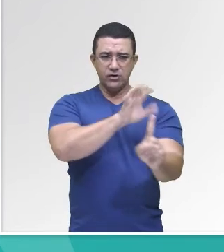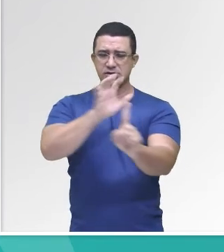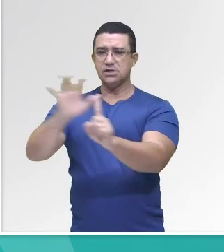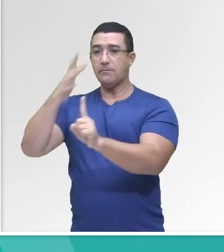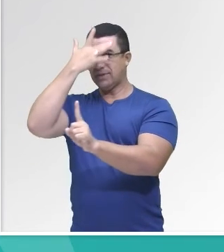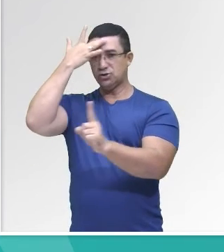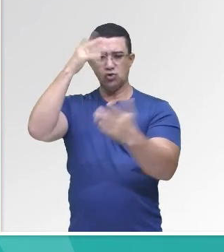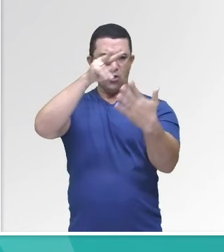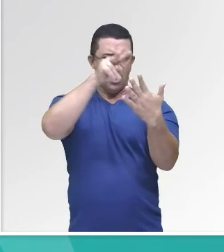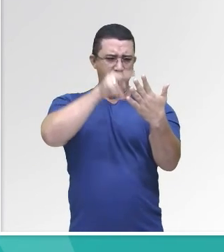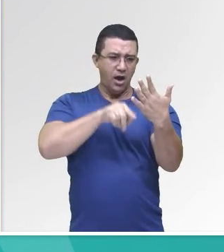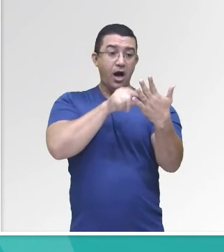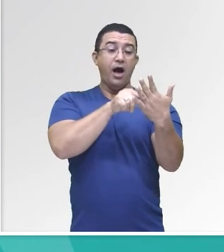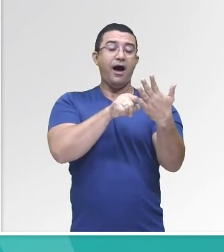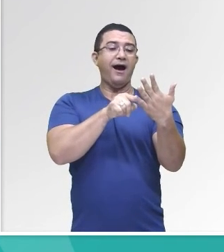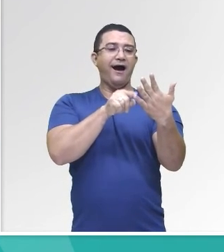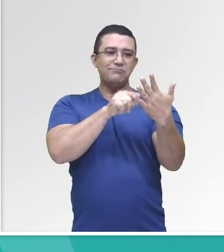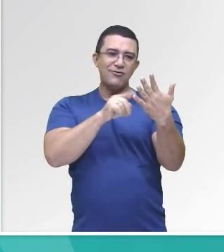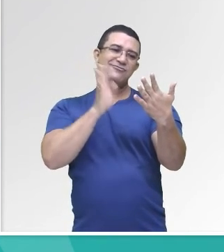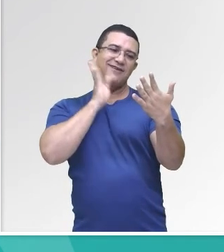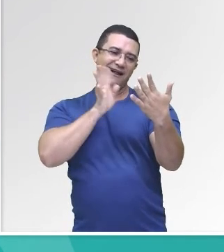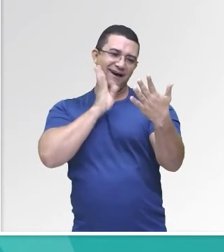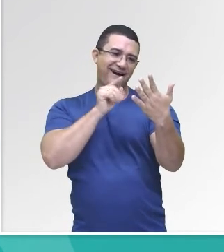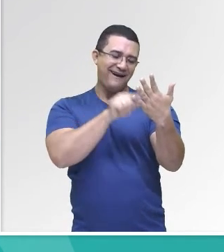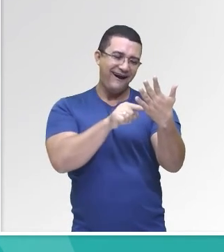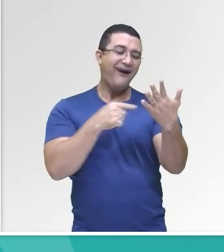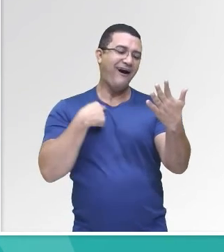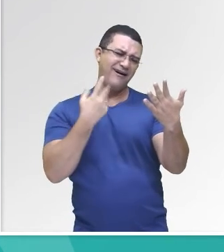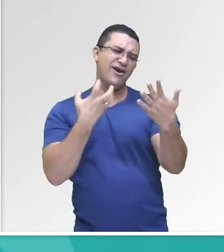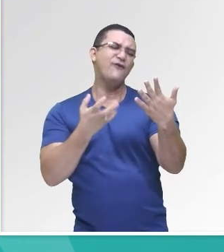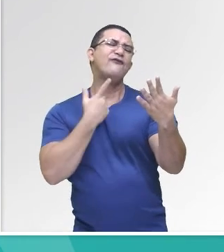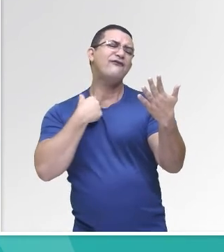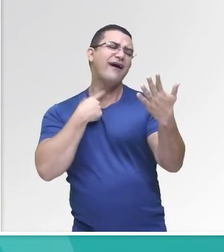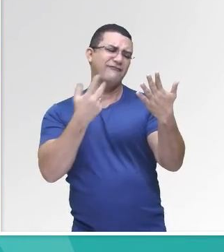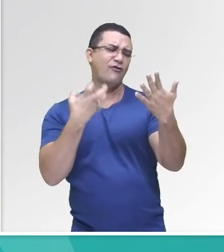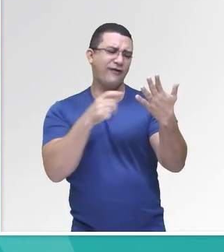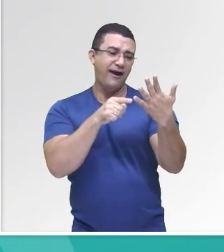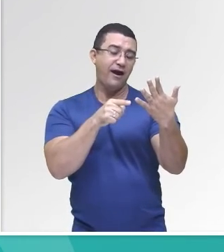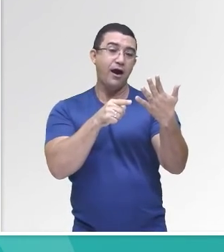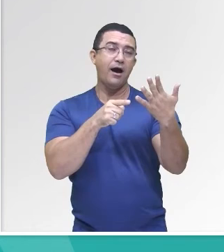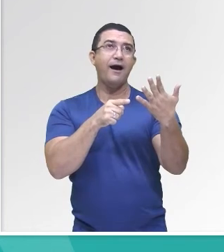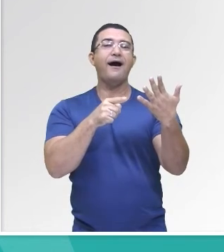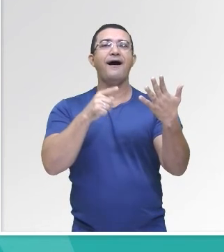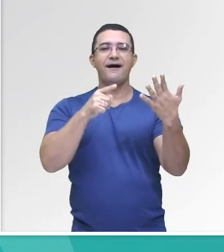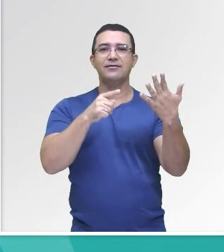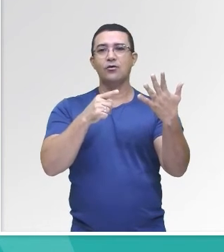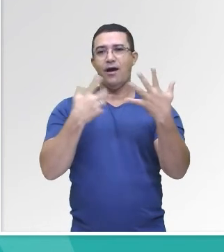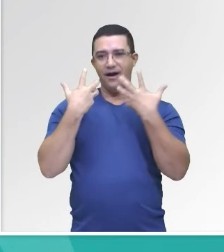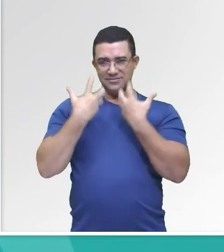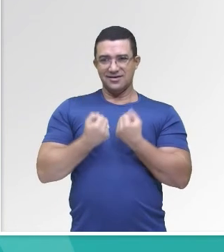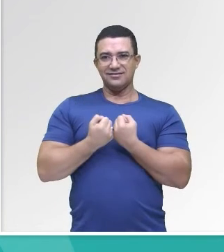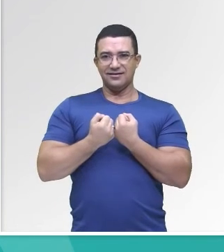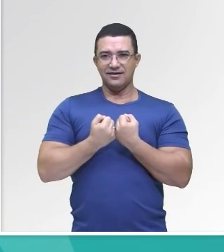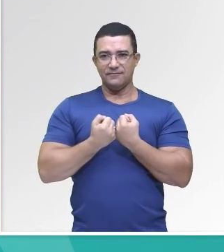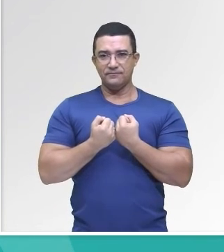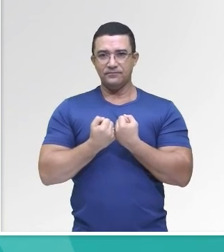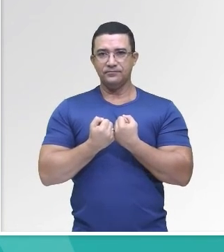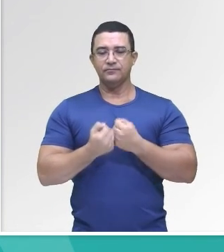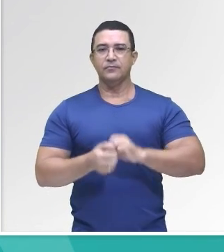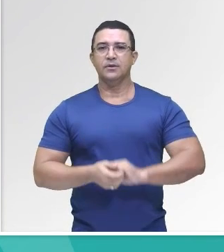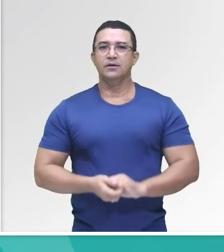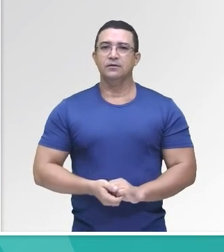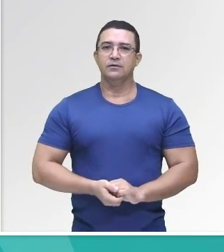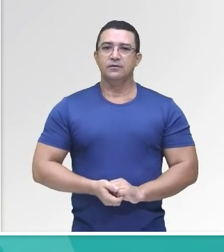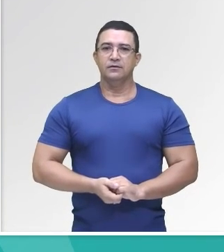lendo, se convença de adquirir um produto, um serviço, uma ideia. Tudo bem?